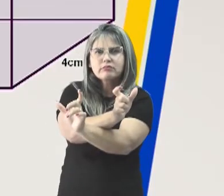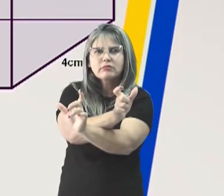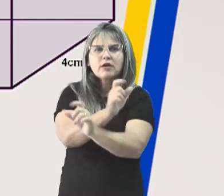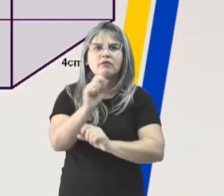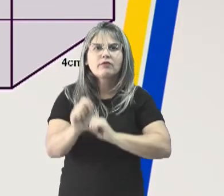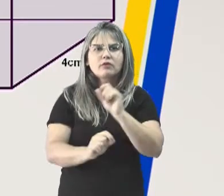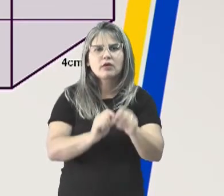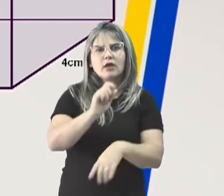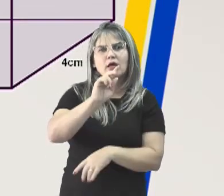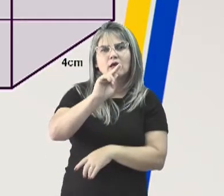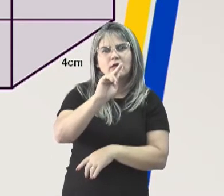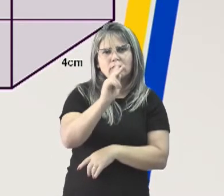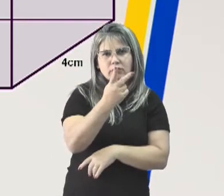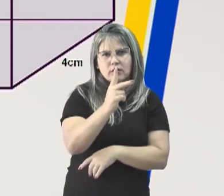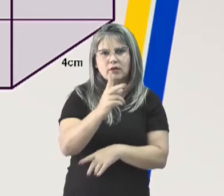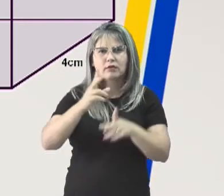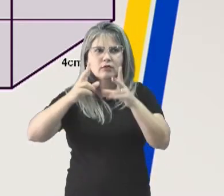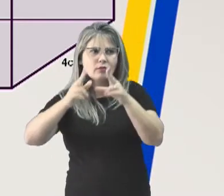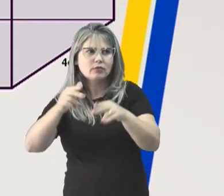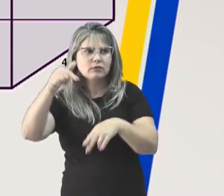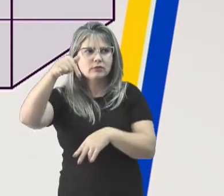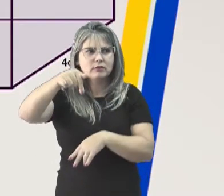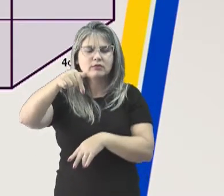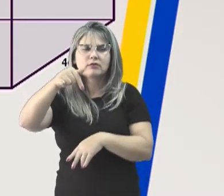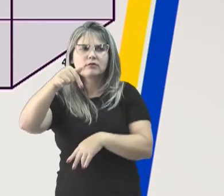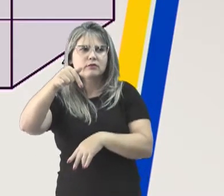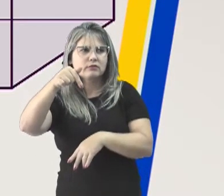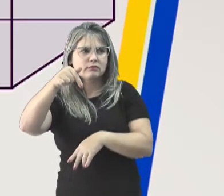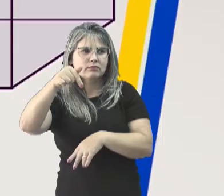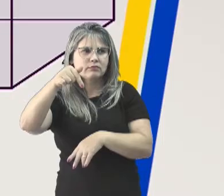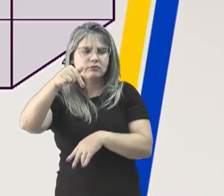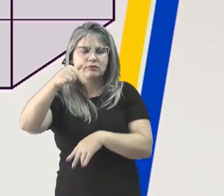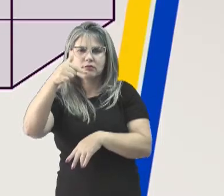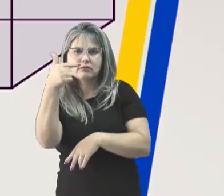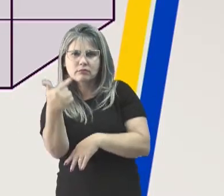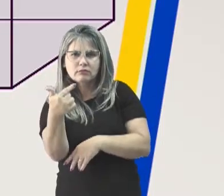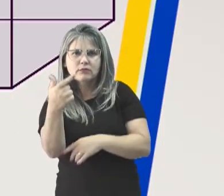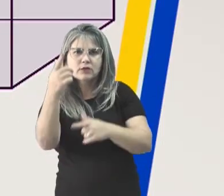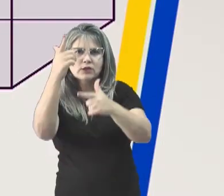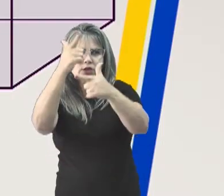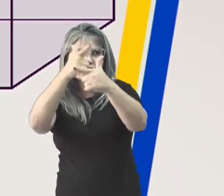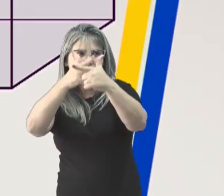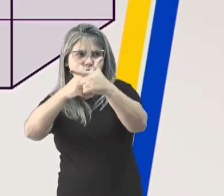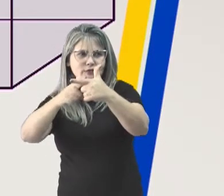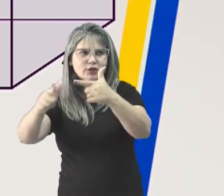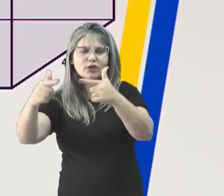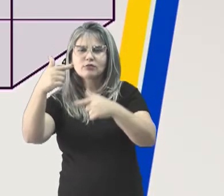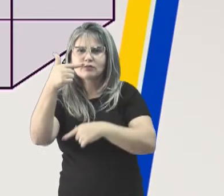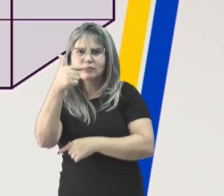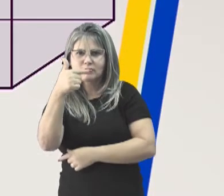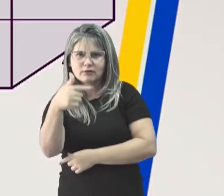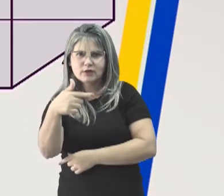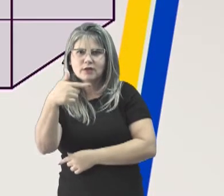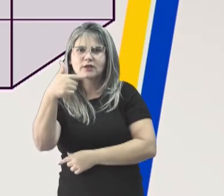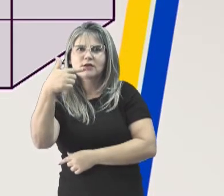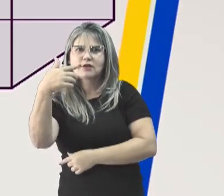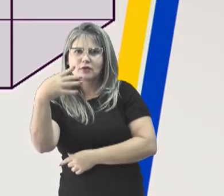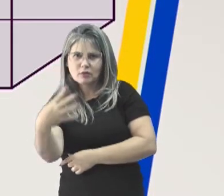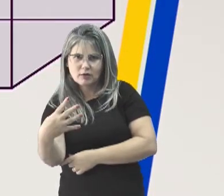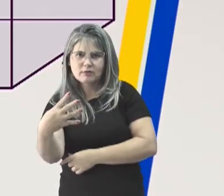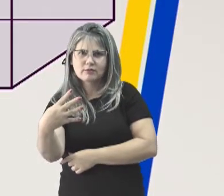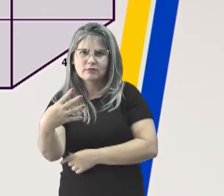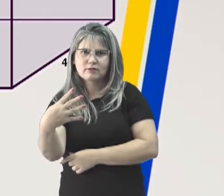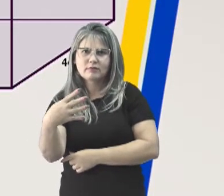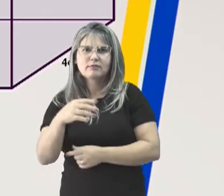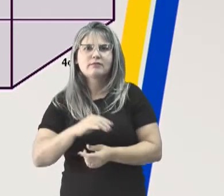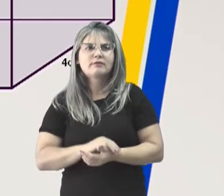está multiplicando e passo dividindo. Então, o H vai ser igual a 72 dividido por